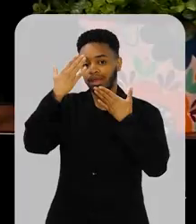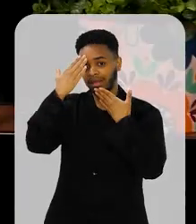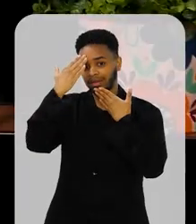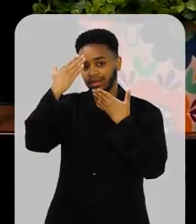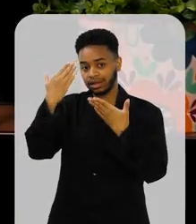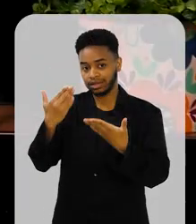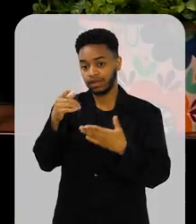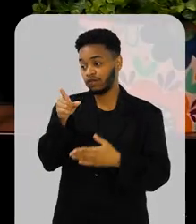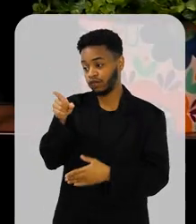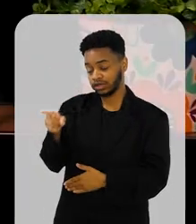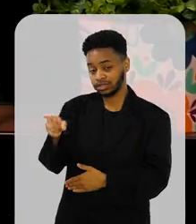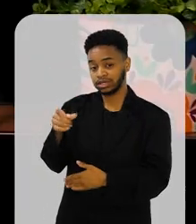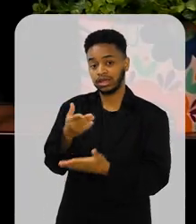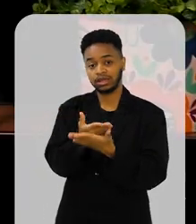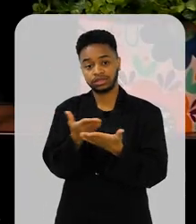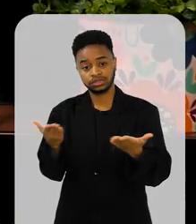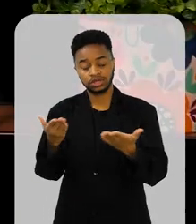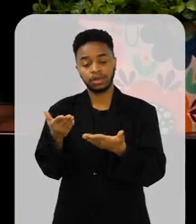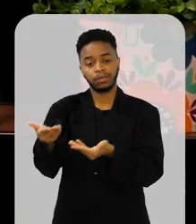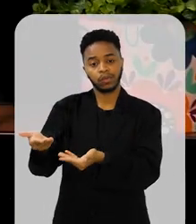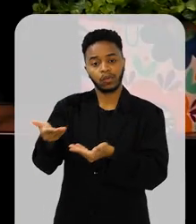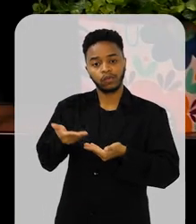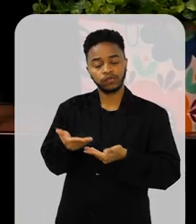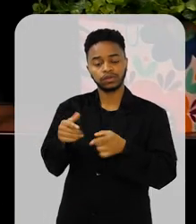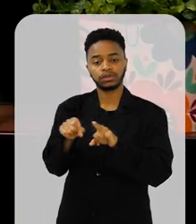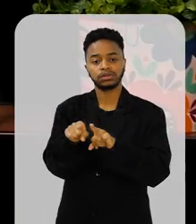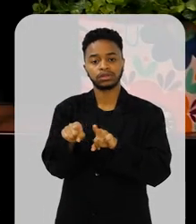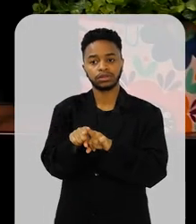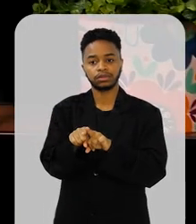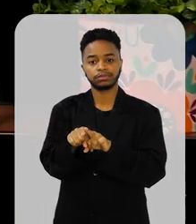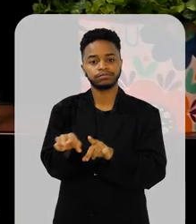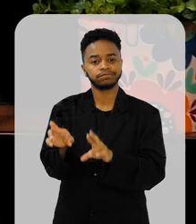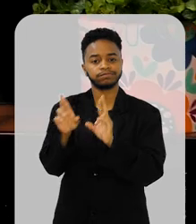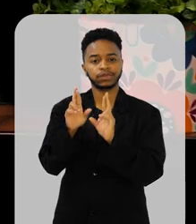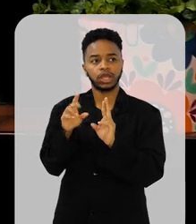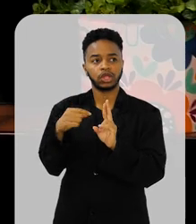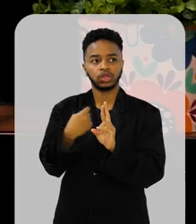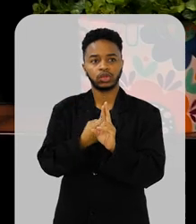Agradecer imensamente a vocês, ao convite. E que nós